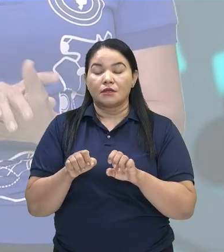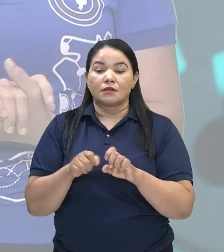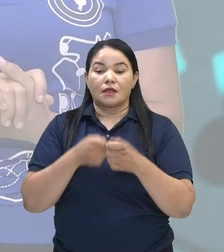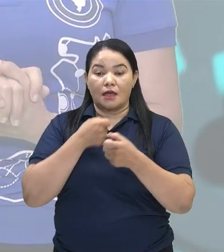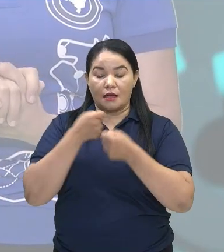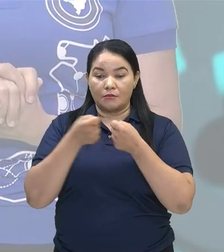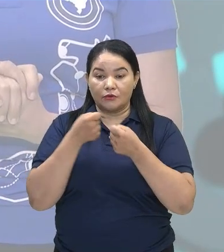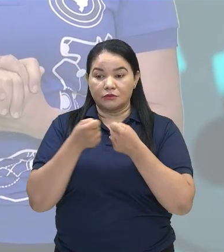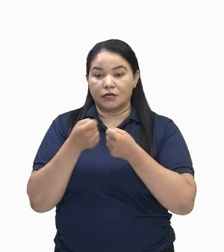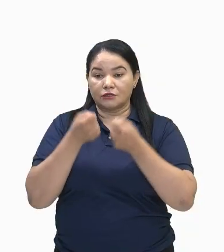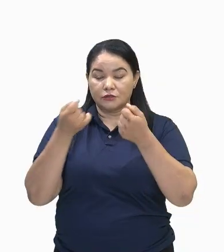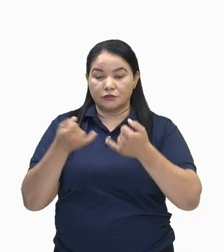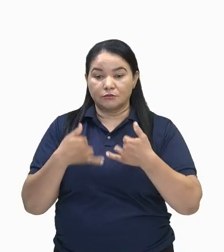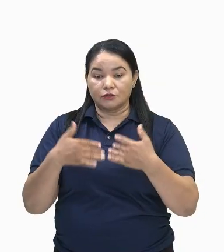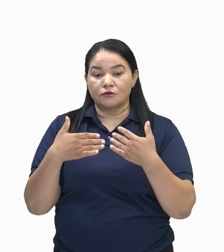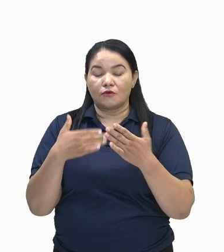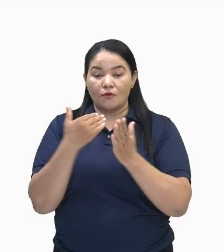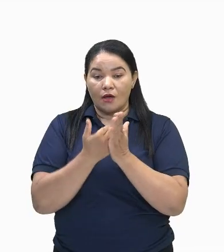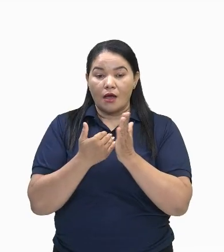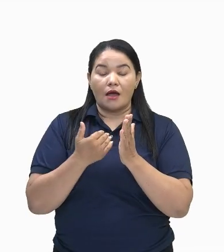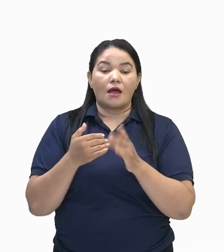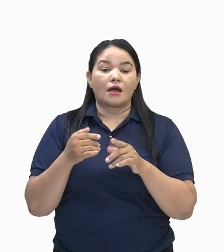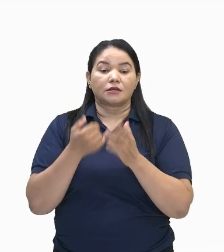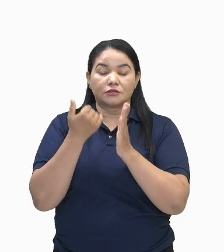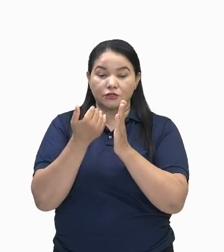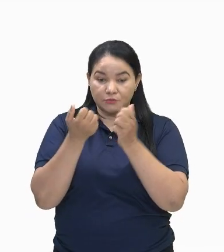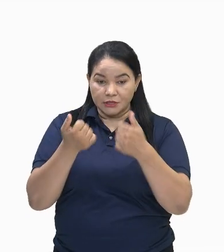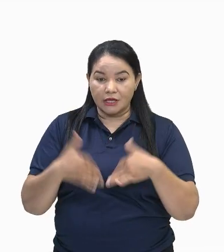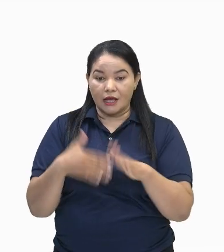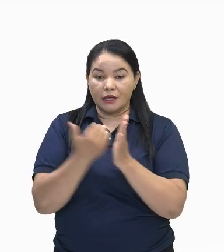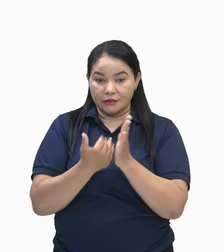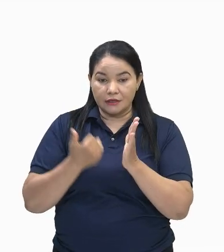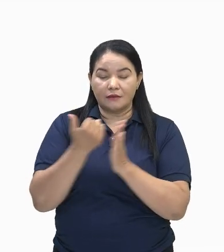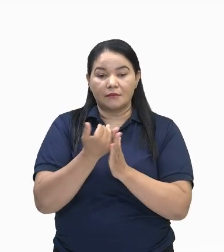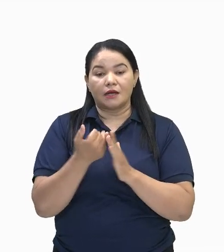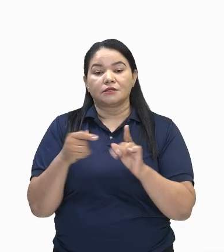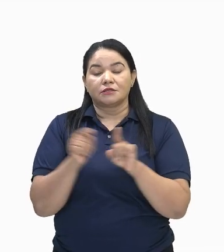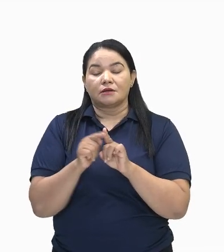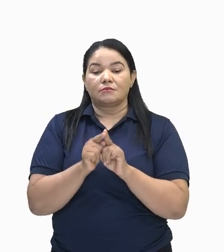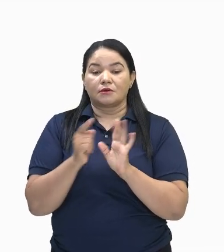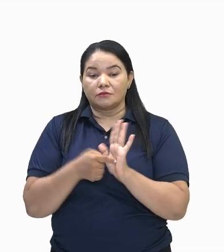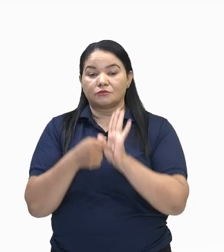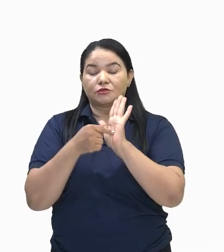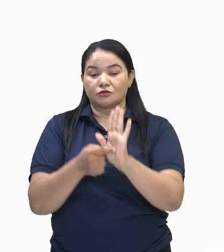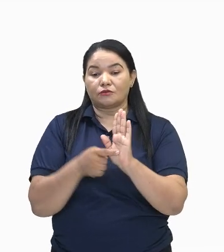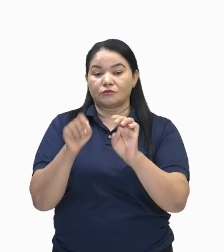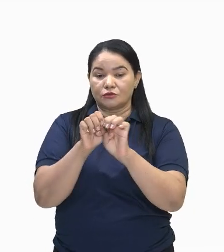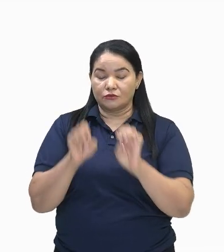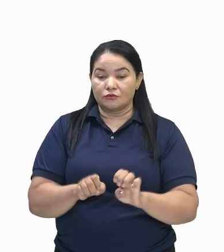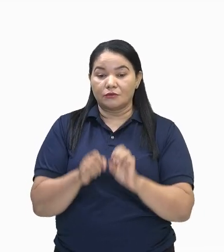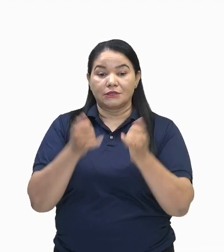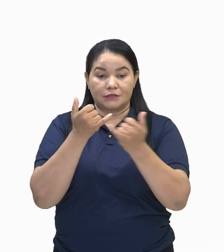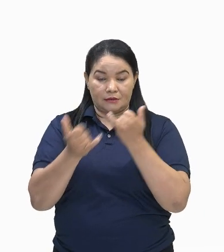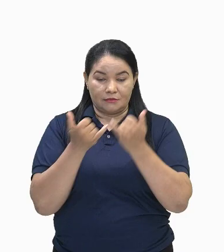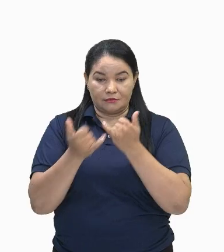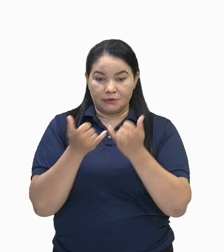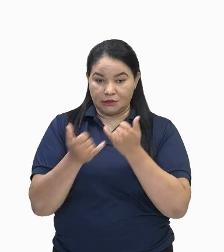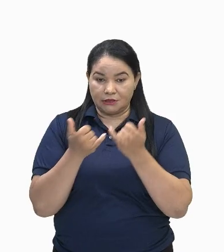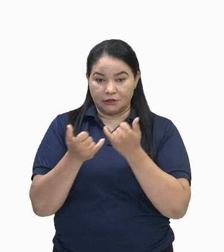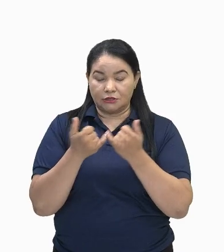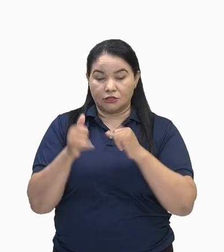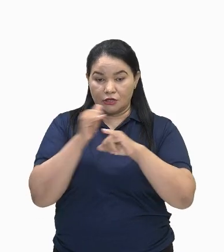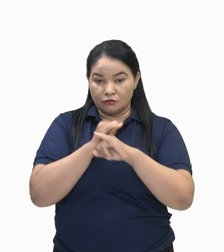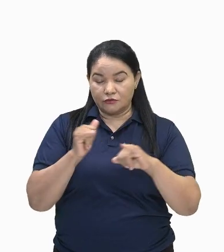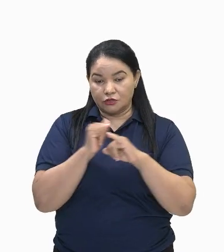falou muito mais, né? A gente vai falar mais um pouco. Embora apresente uma estrutura similar da notícia, a reportagem